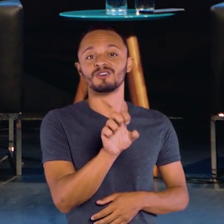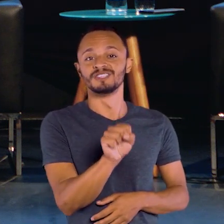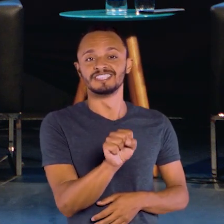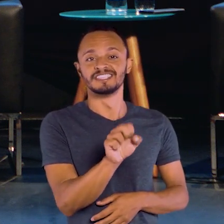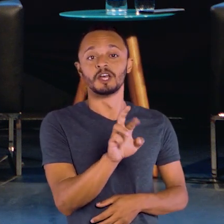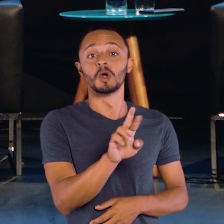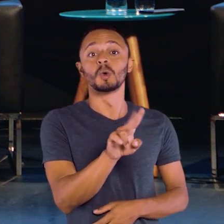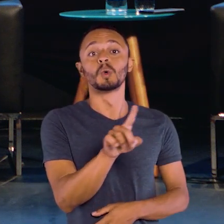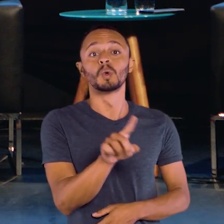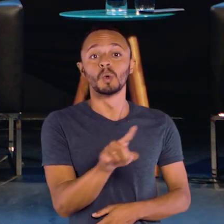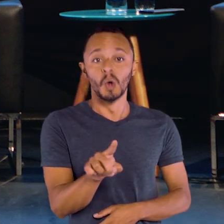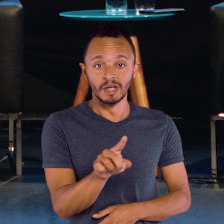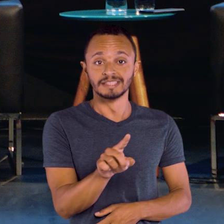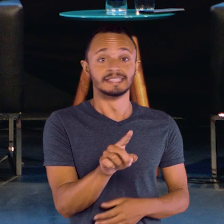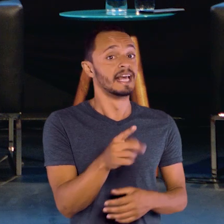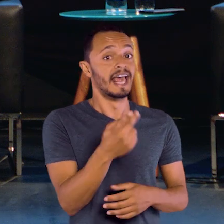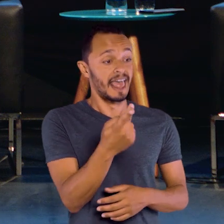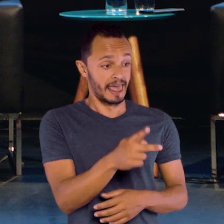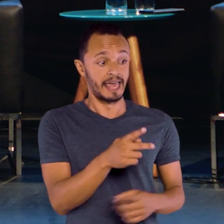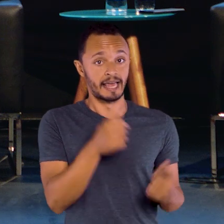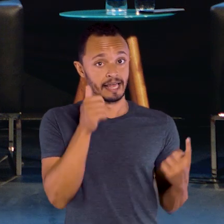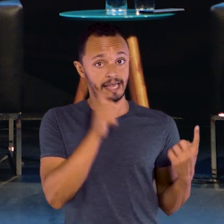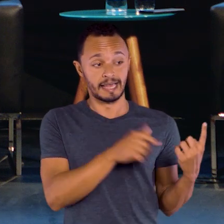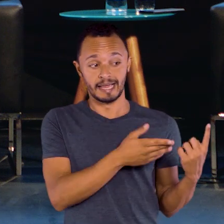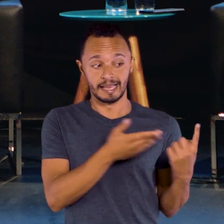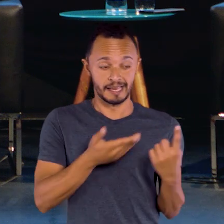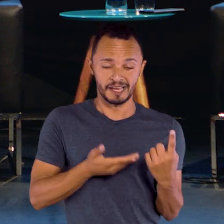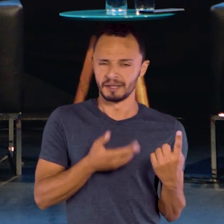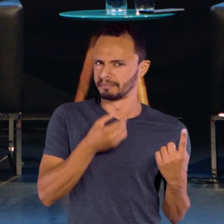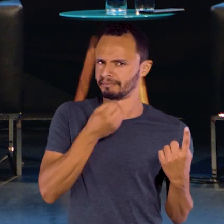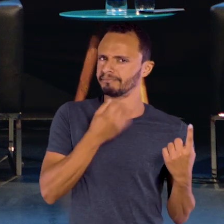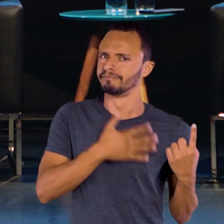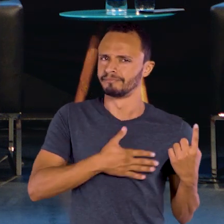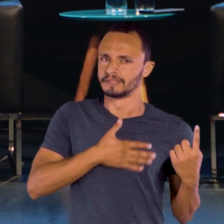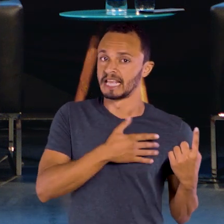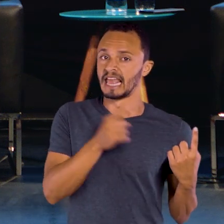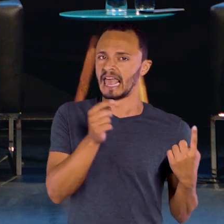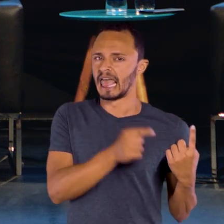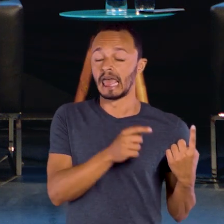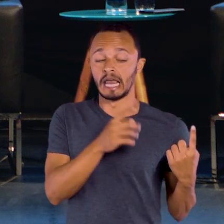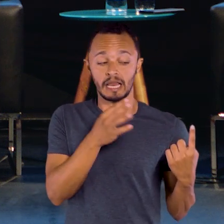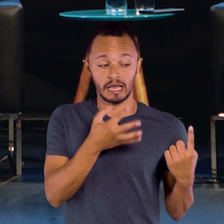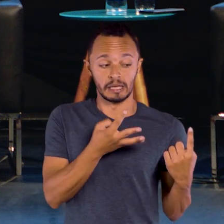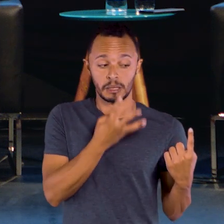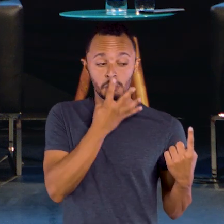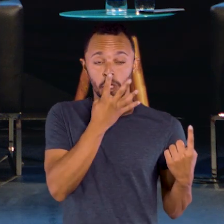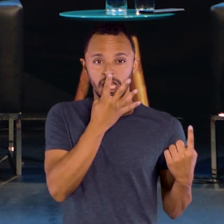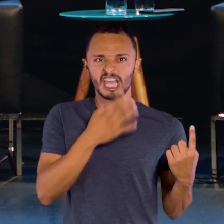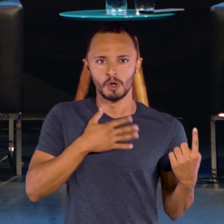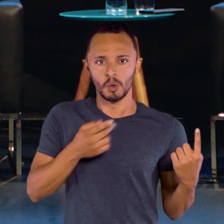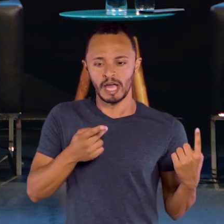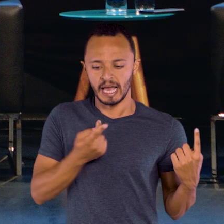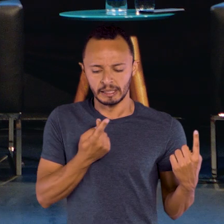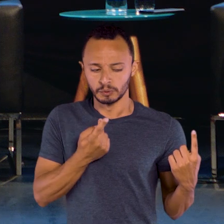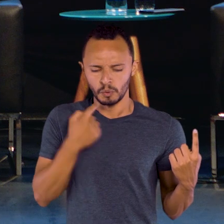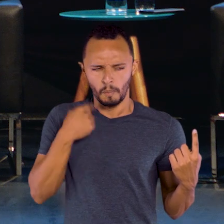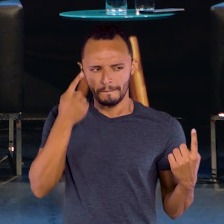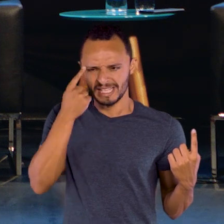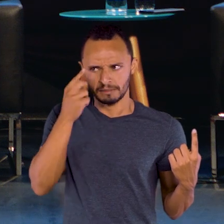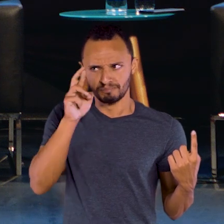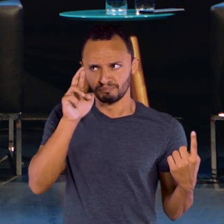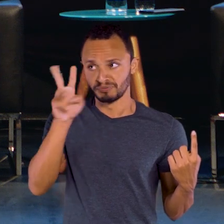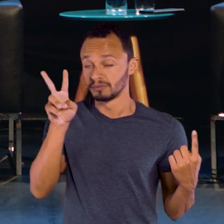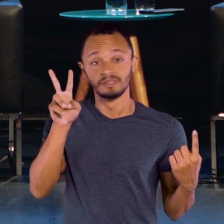eu digo, sem medo de errar, né, que acho que uma das expressões mais importantes